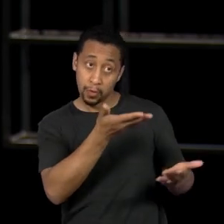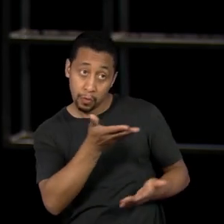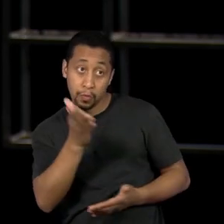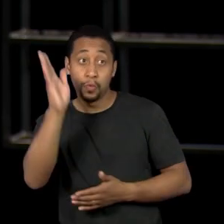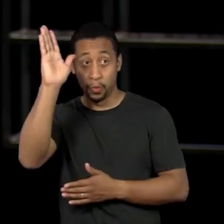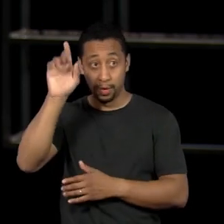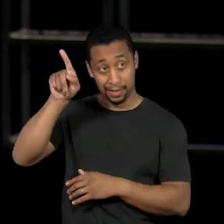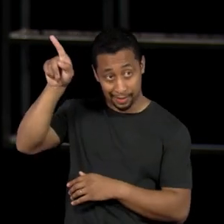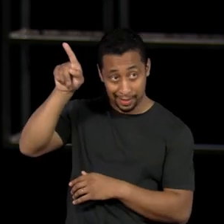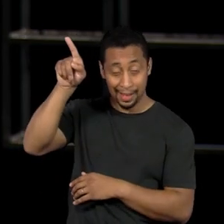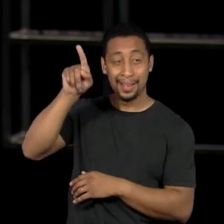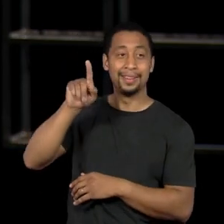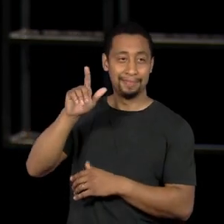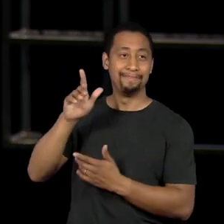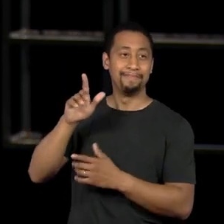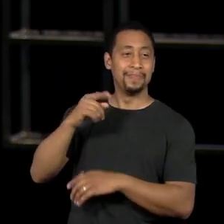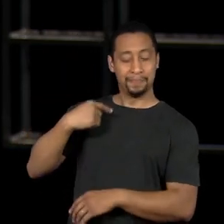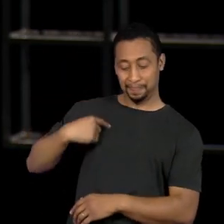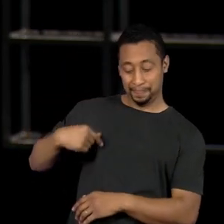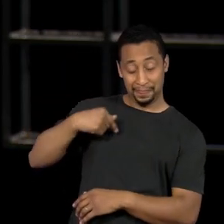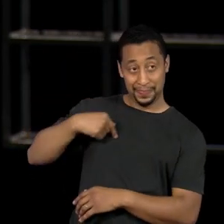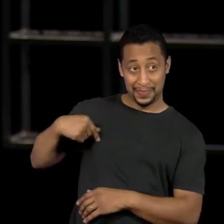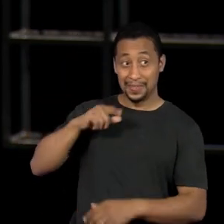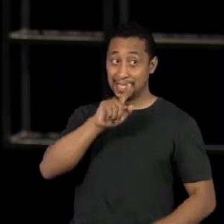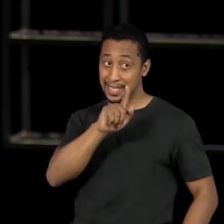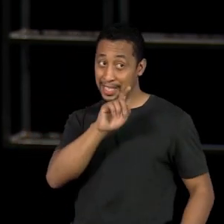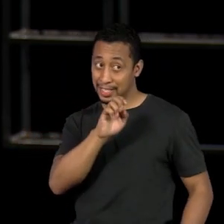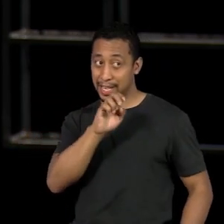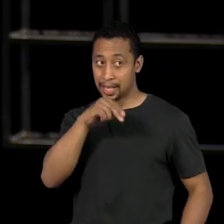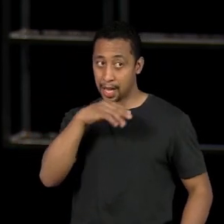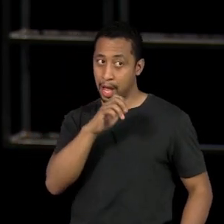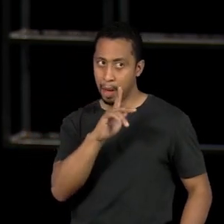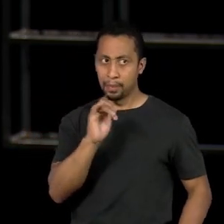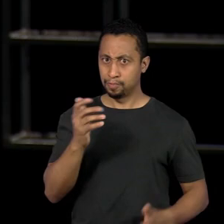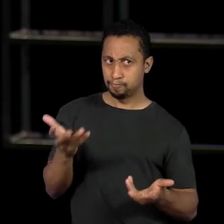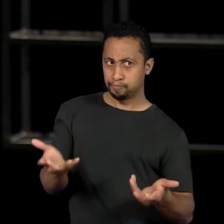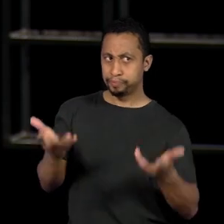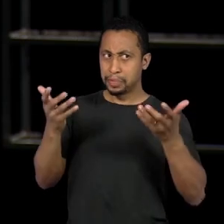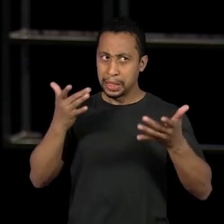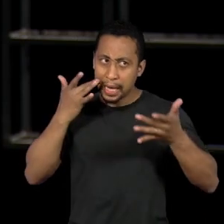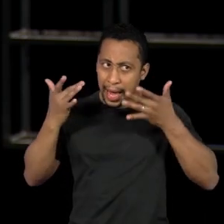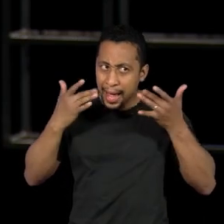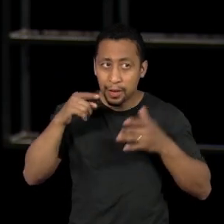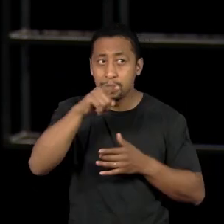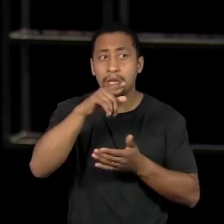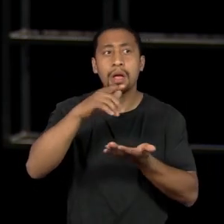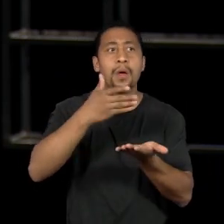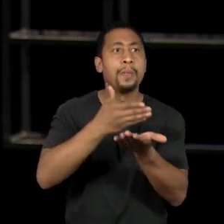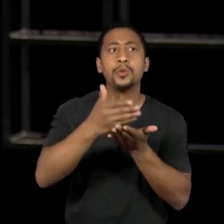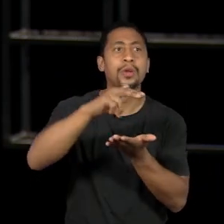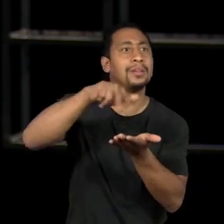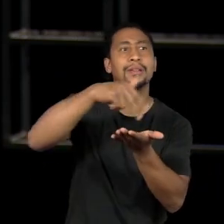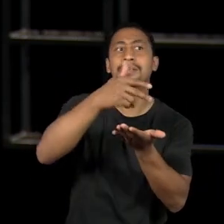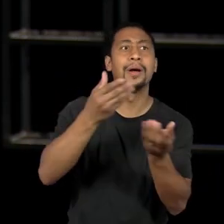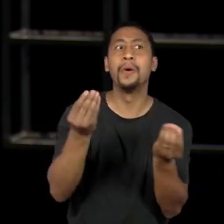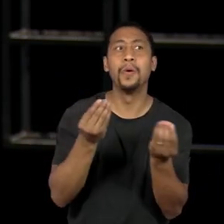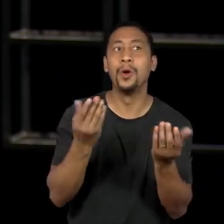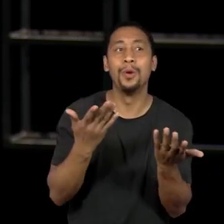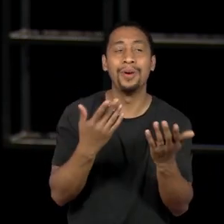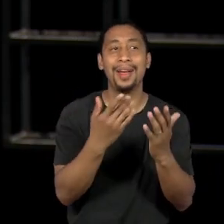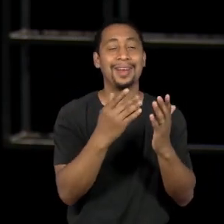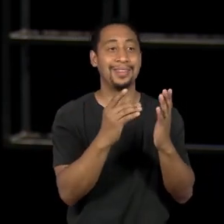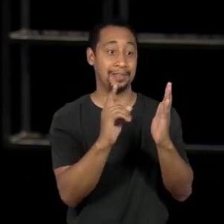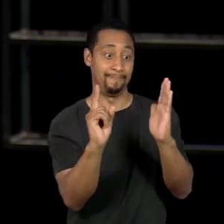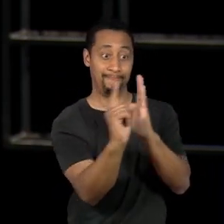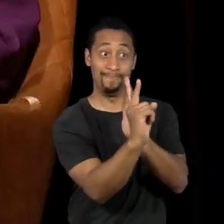de Genebra, na Suíça, aí você teve que recomeçar dançando na última fila, como vocês